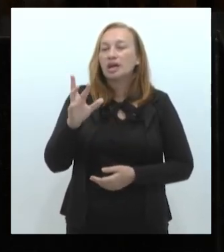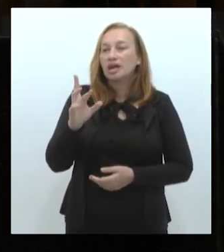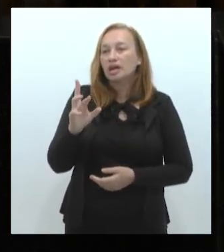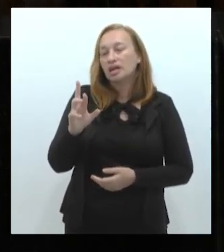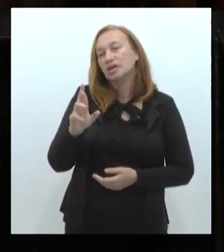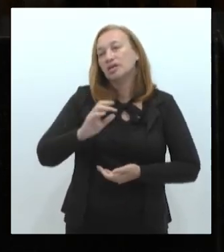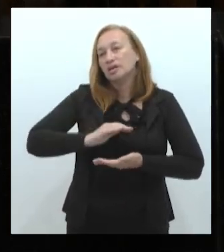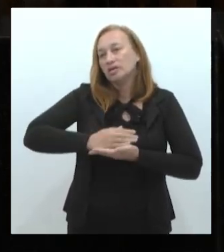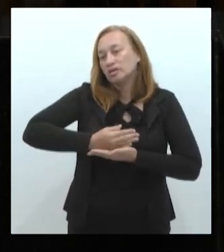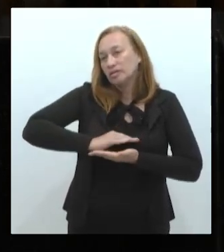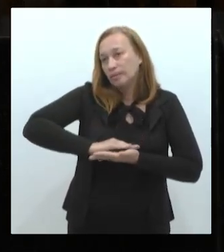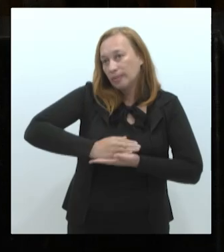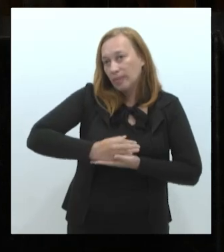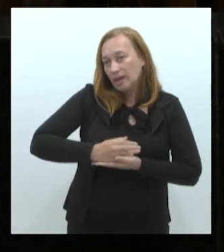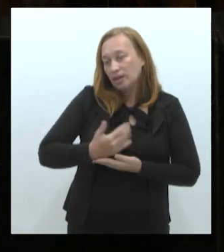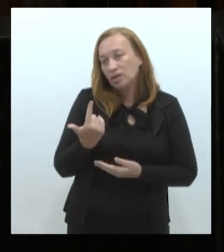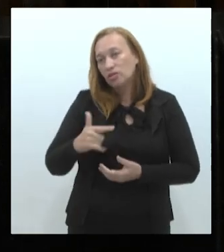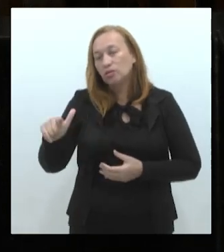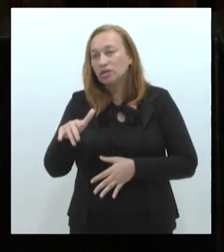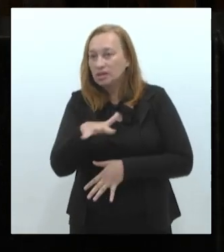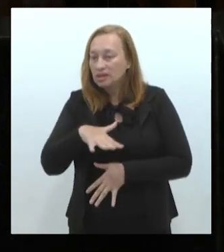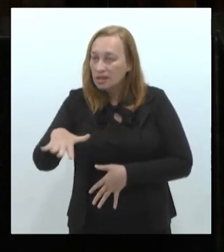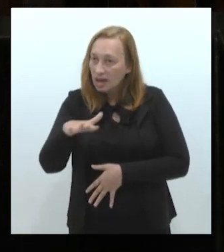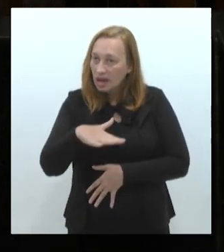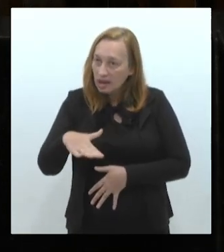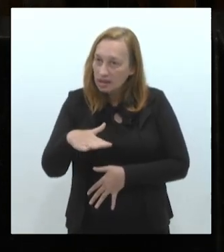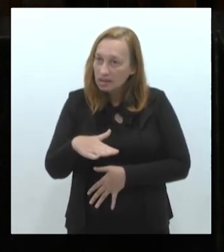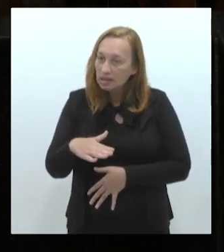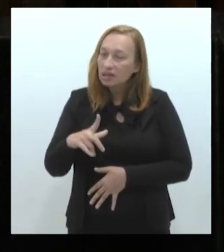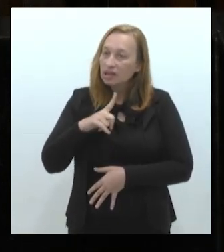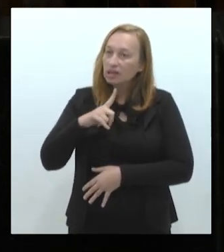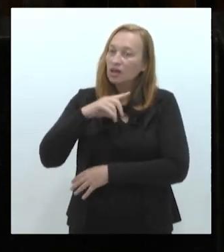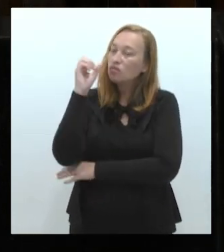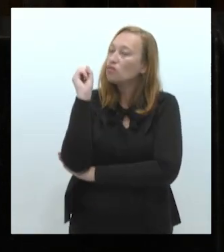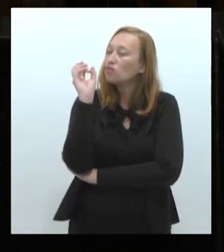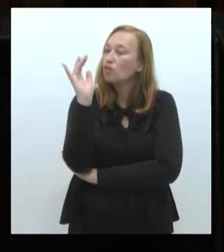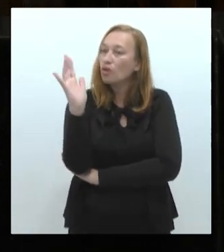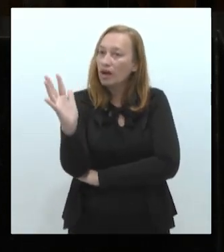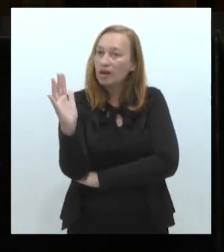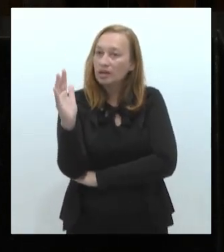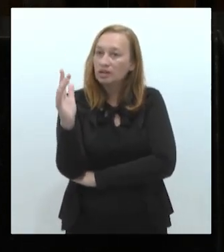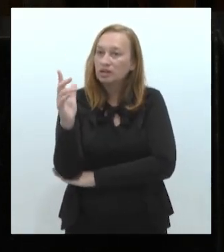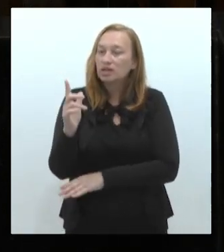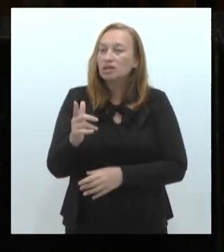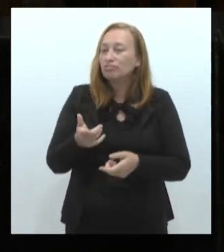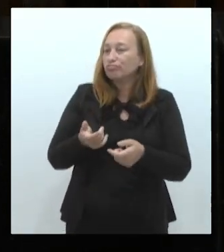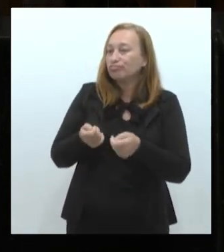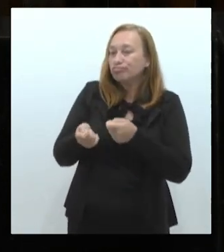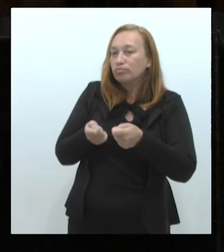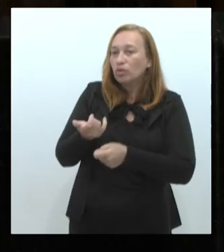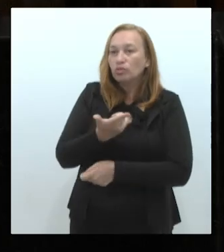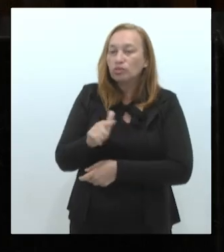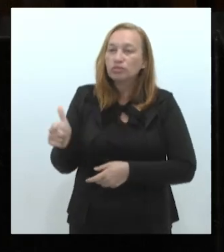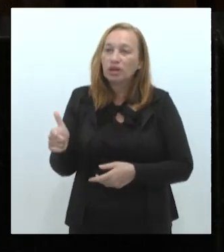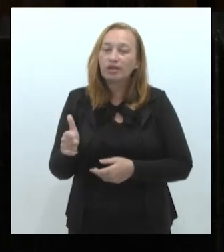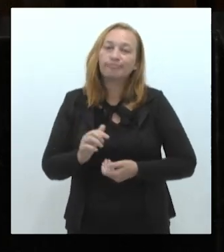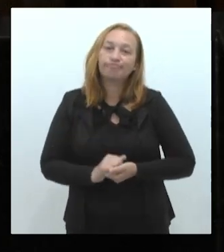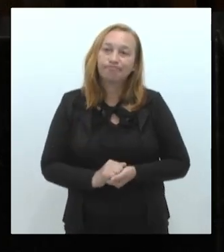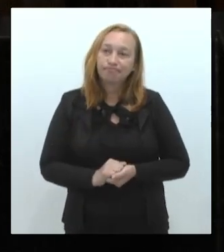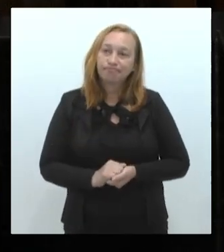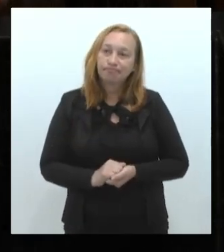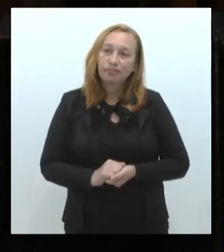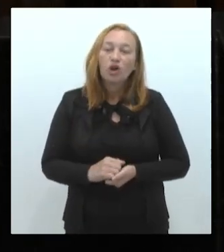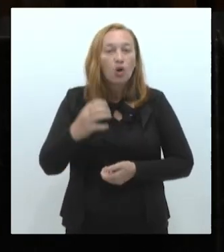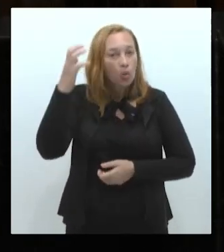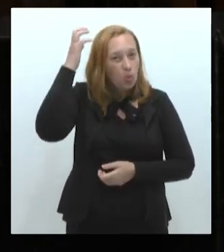serrana e de várias outras áreas, que ainda tem muitas florestas, é de uma ocupação totalmente irregular da especulação imobiliária. Vão botar a